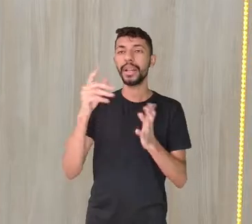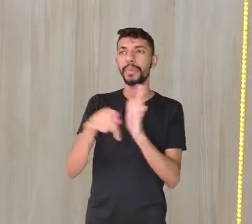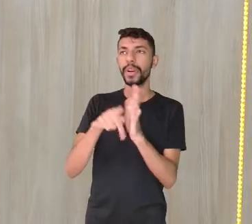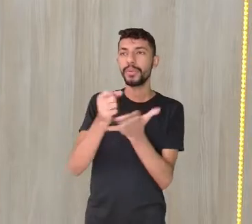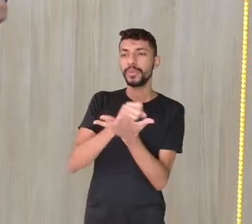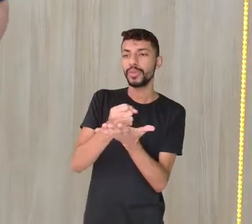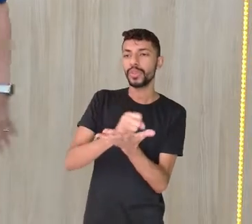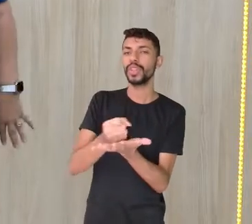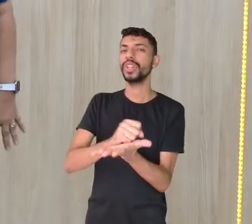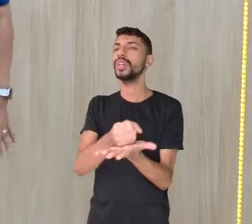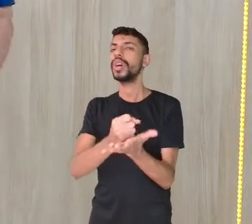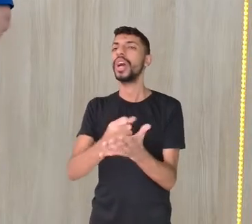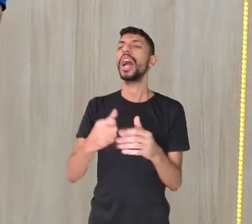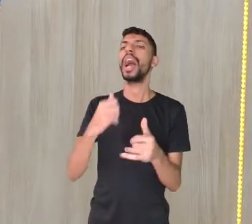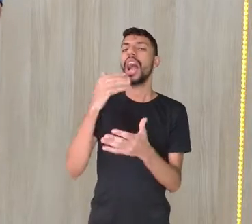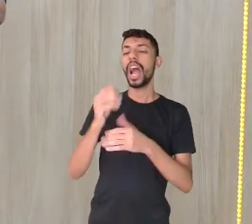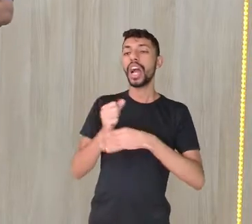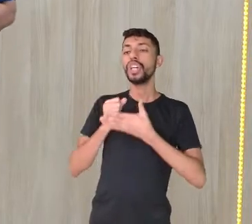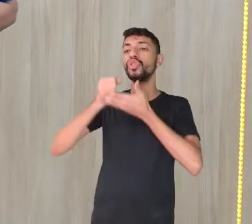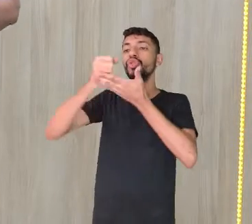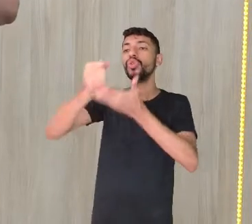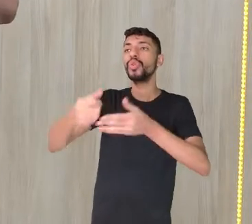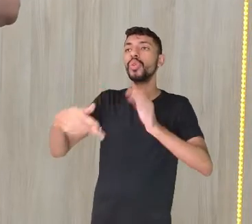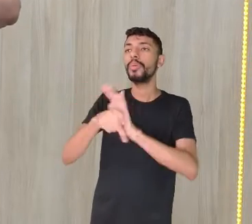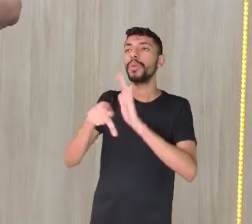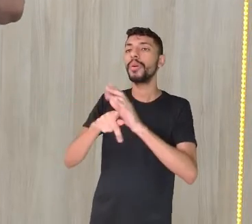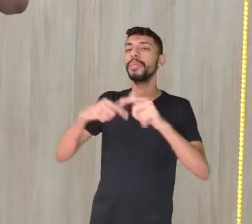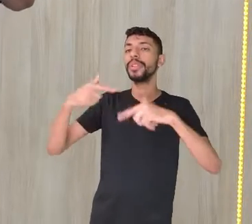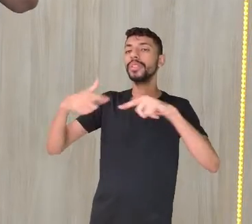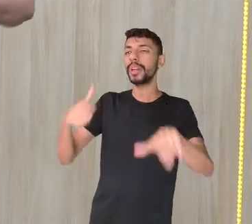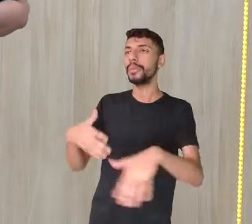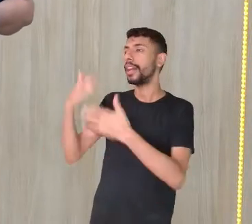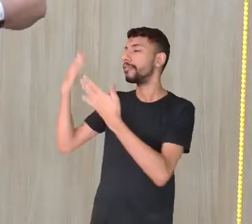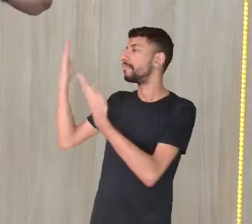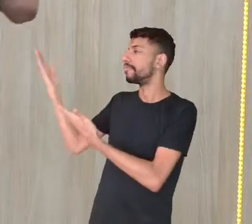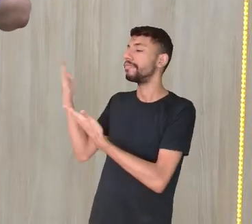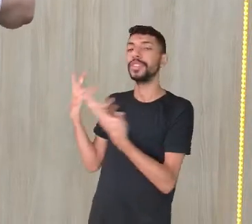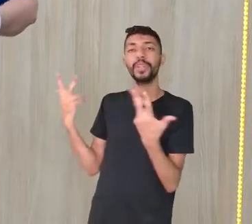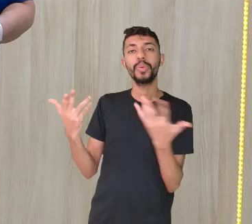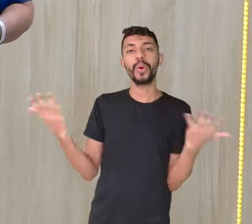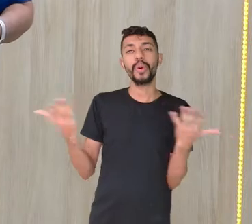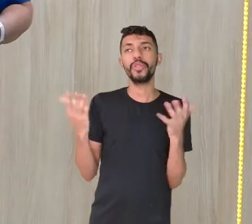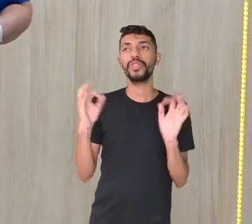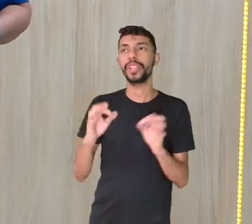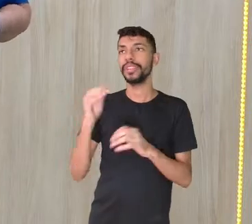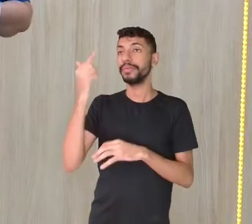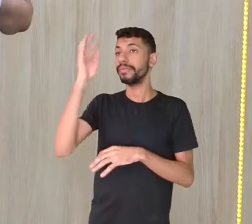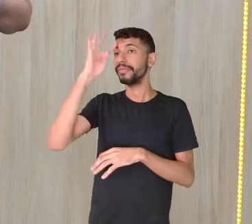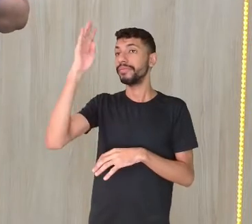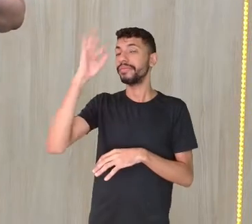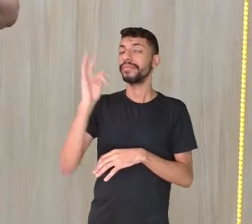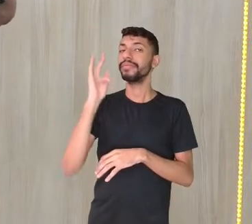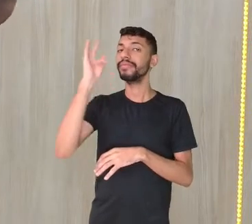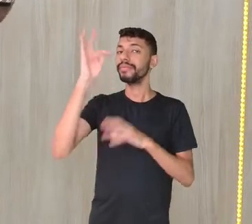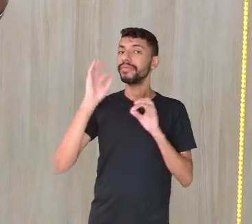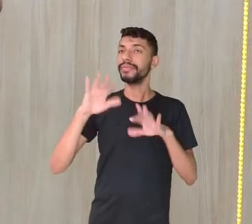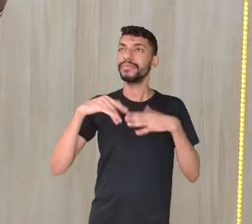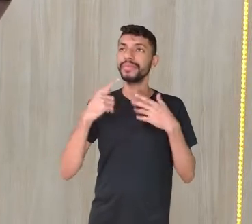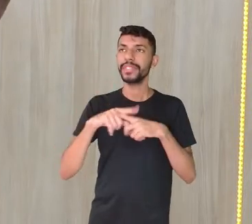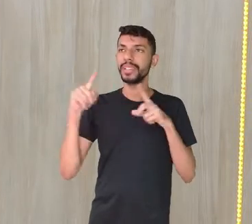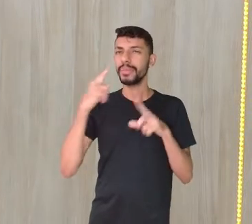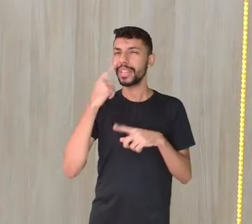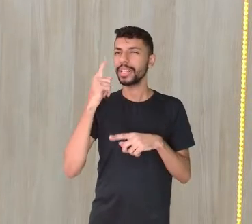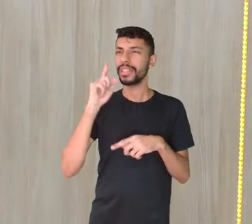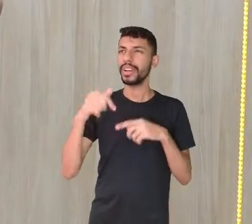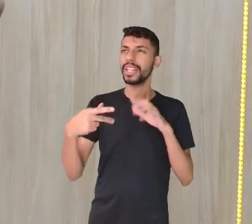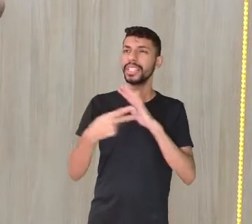muito facilitou o trabalho deles nessa questão da atualidade, nesse presente. Imagina aí no futuro. Mas isso não quer dizer que a gente vai ficar o